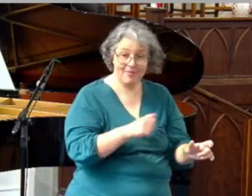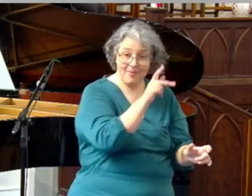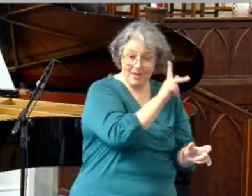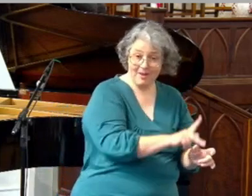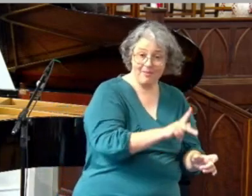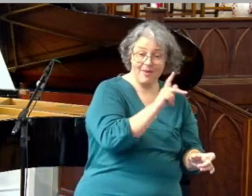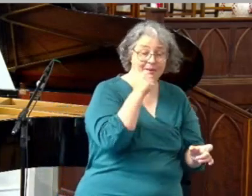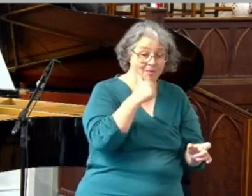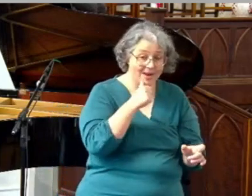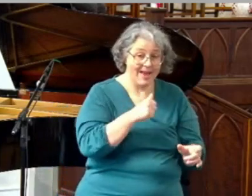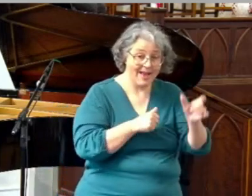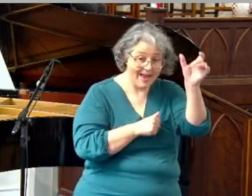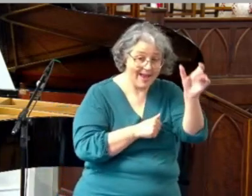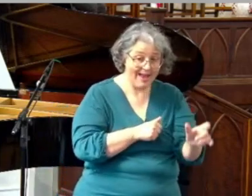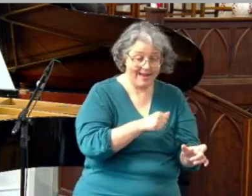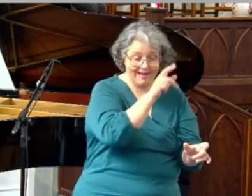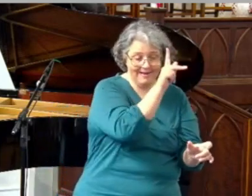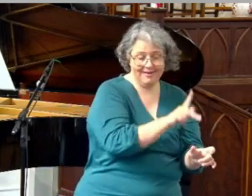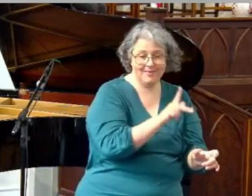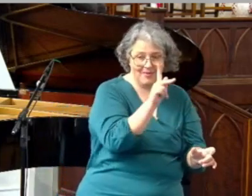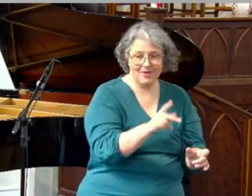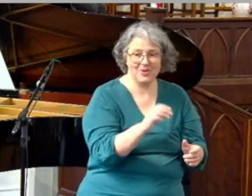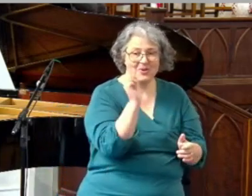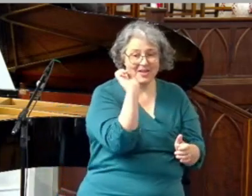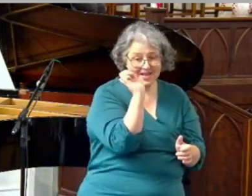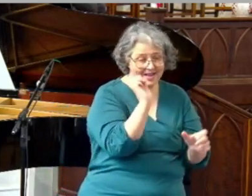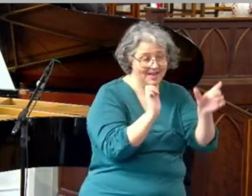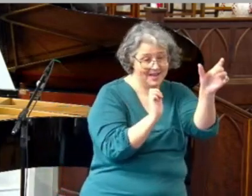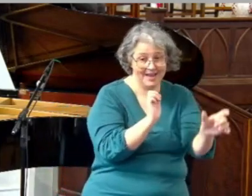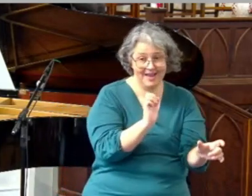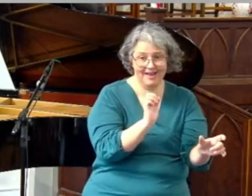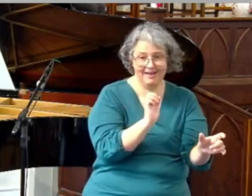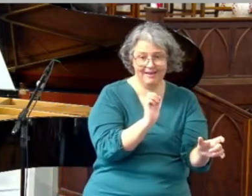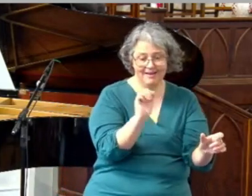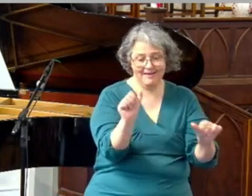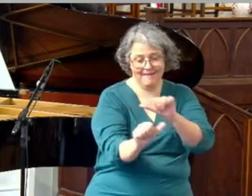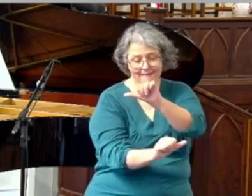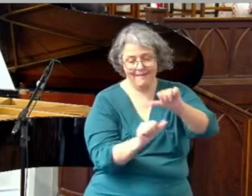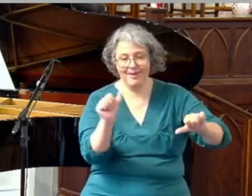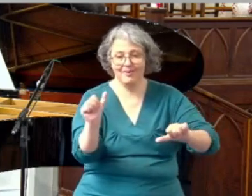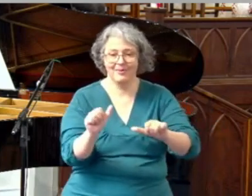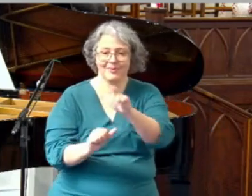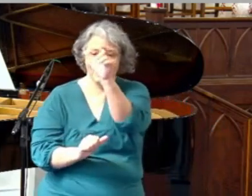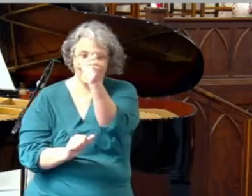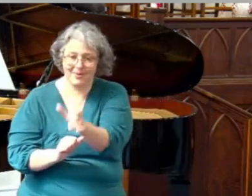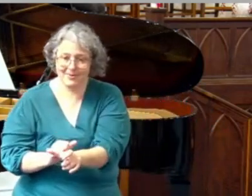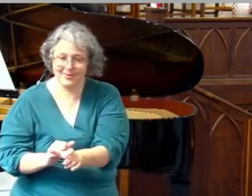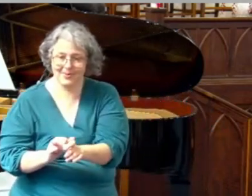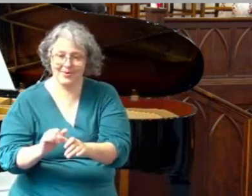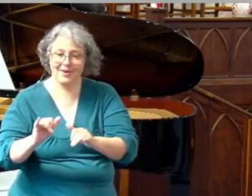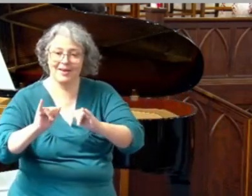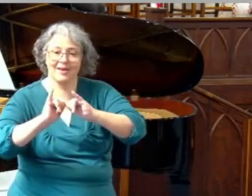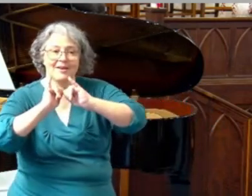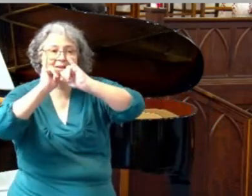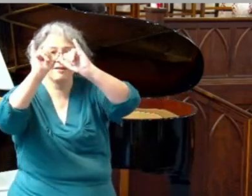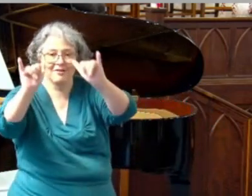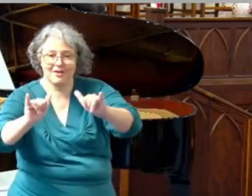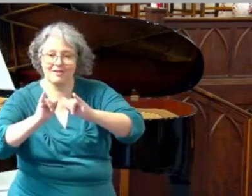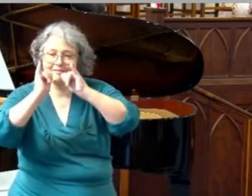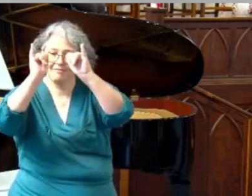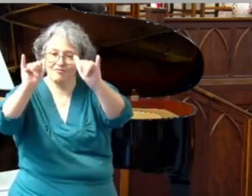para nos chamar a atenção para o ensino do texto, para o ensino do Sermão do